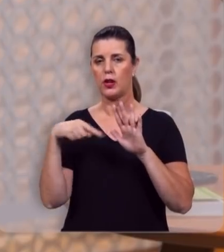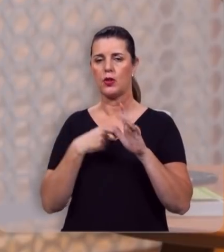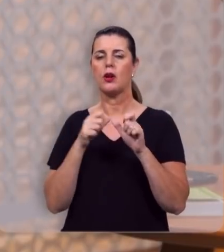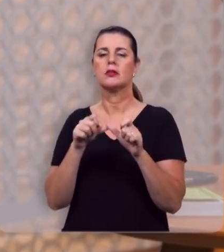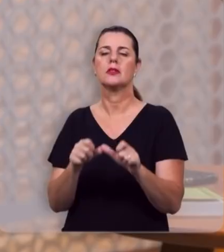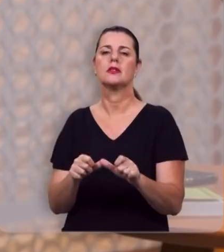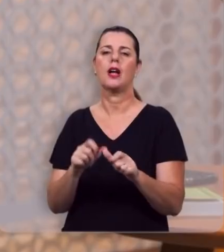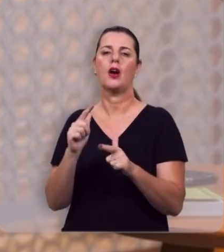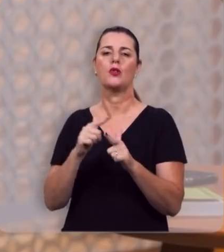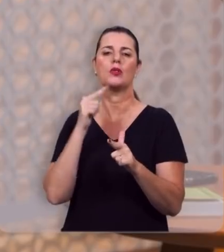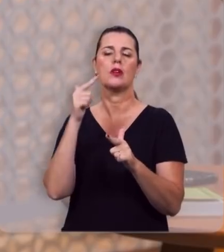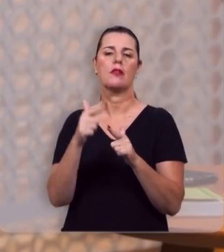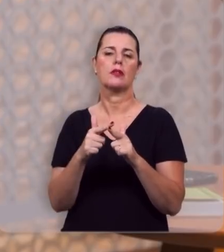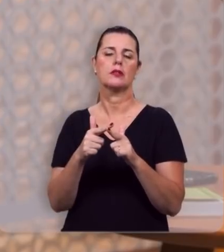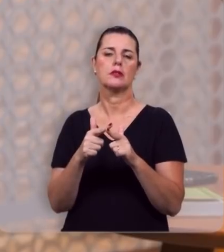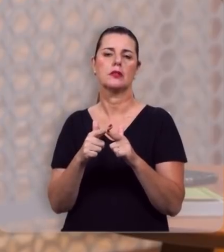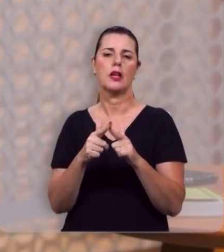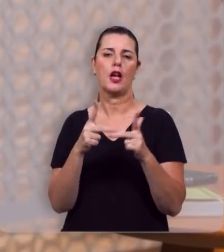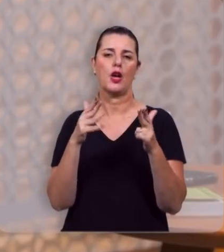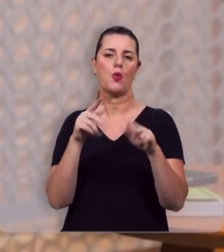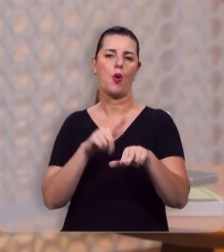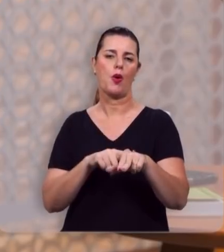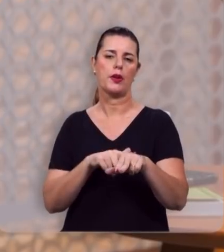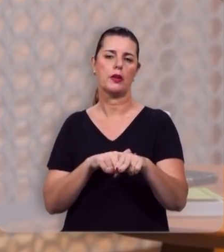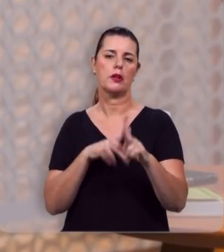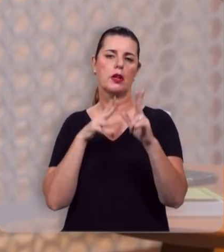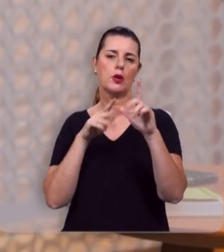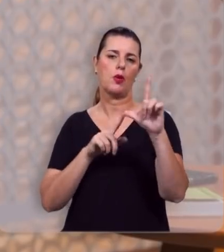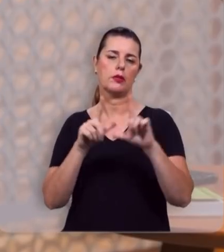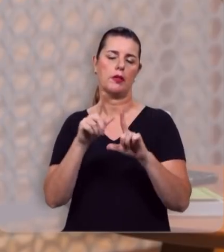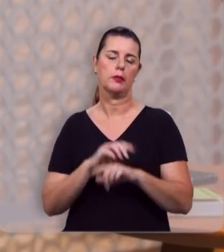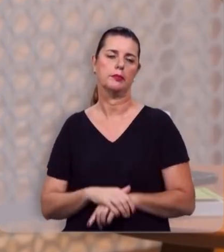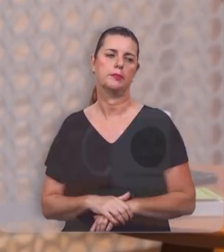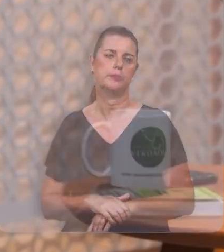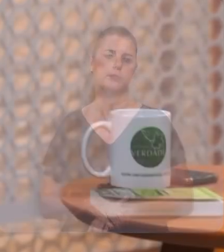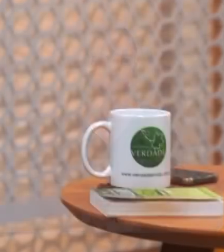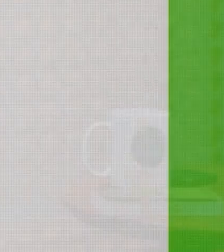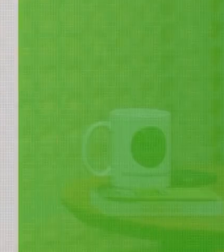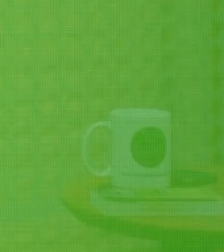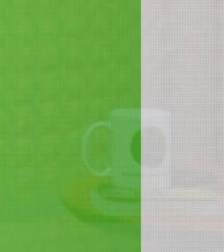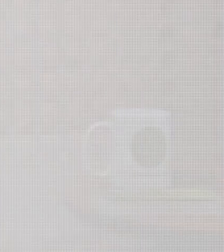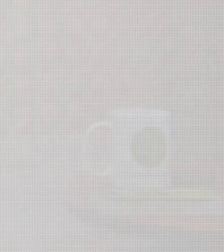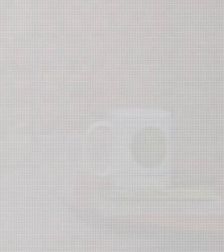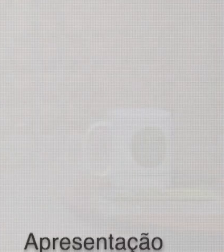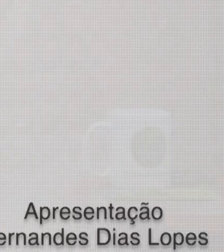nós estaremos aqui de volta novamente, nesse mesmo horário e nesse mesmo canal.